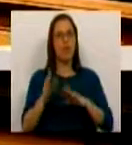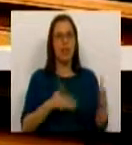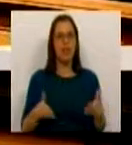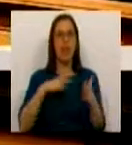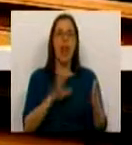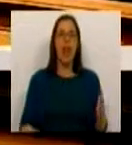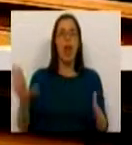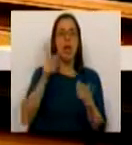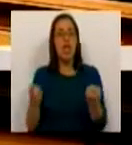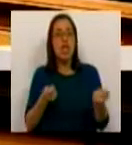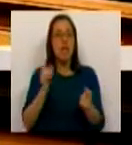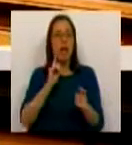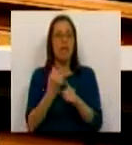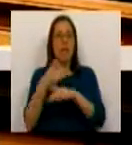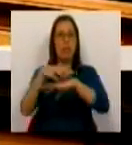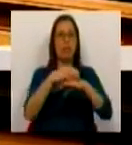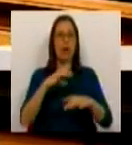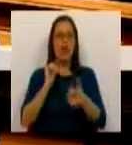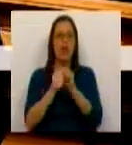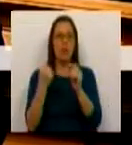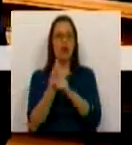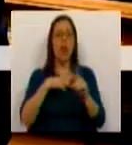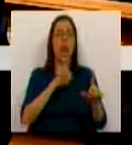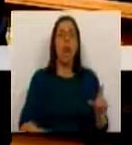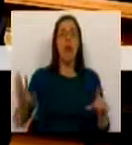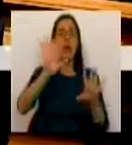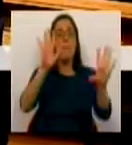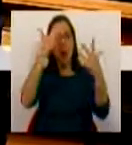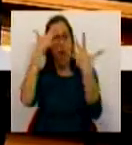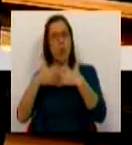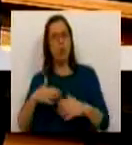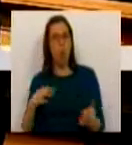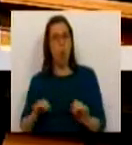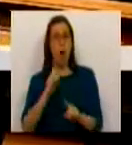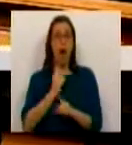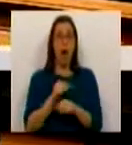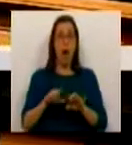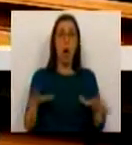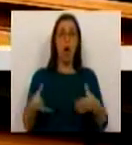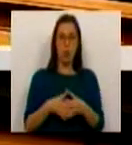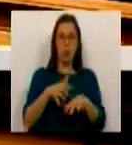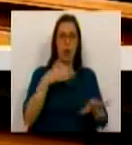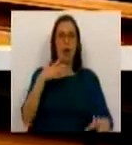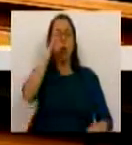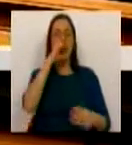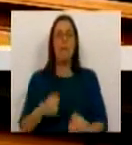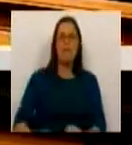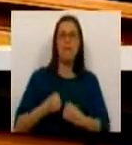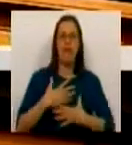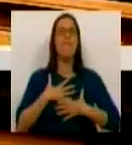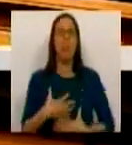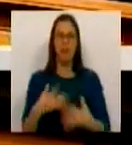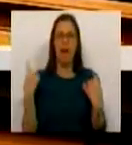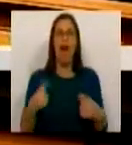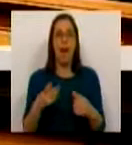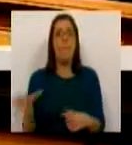estratégia nacional de gestão do património desportivo nacional, mas também não temos dúvidas de que este grupo parlamentar e o Governo têm a força e a vontade